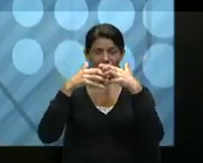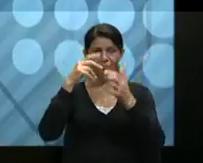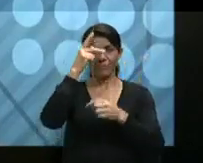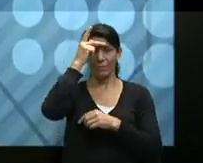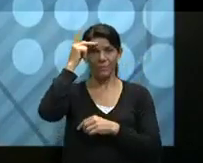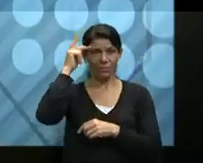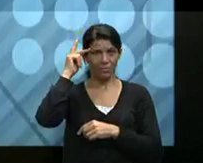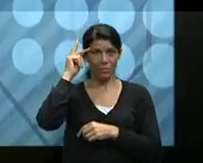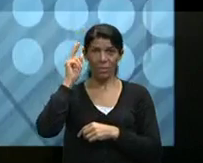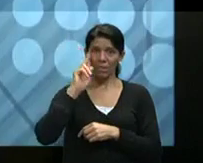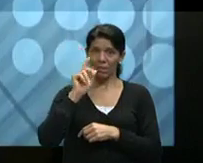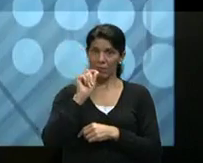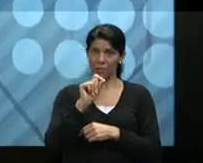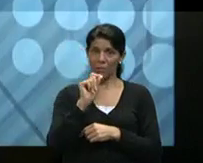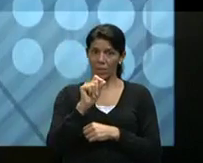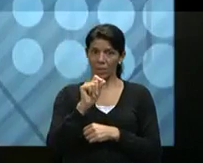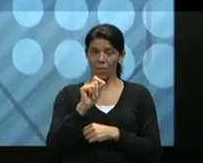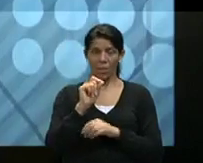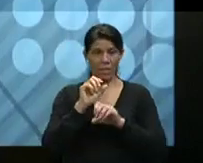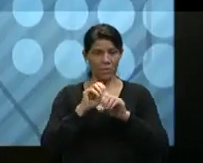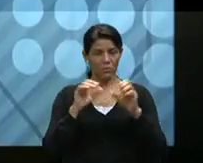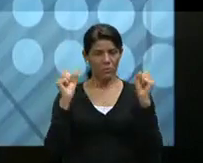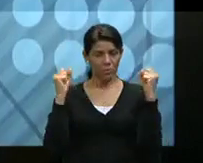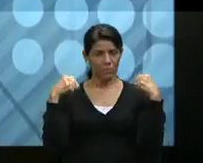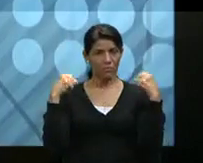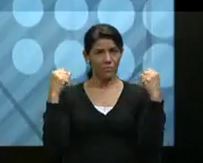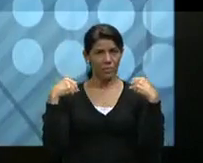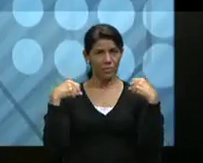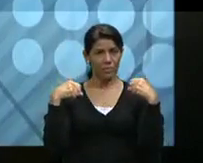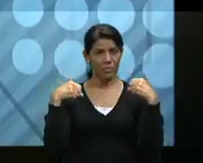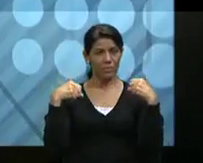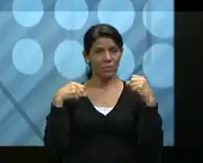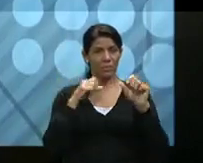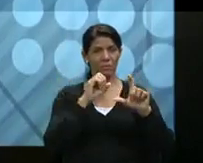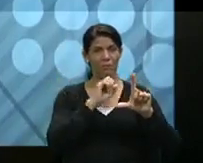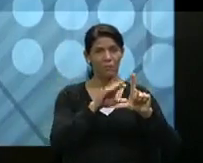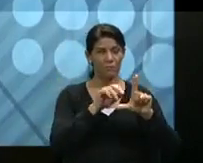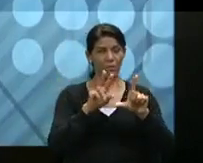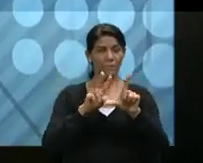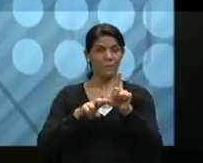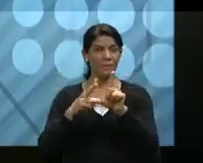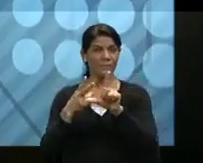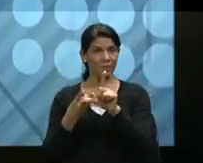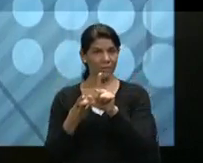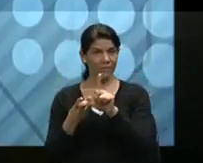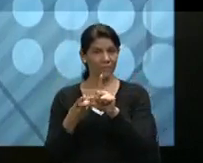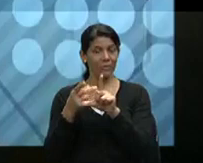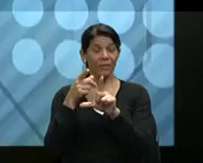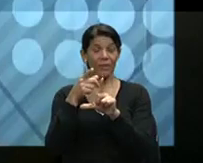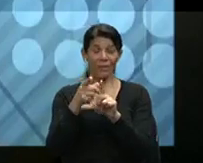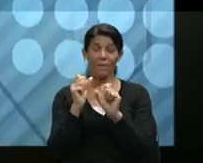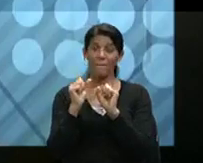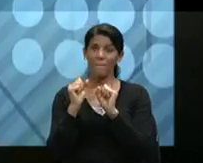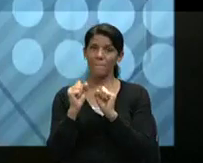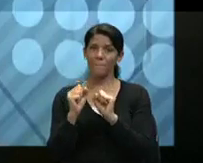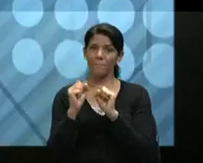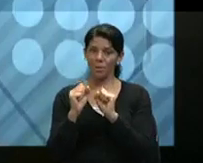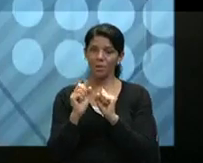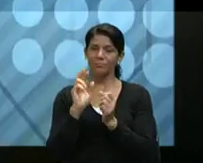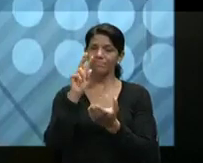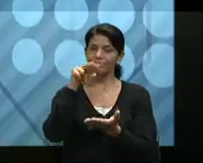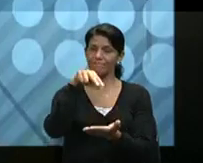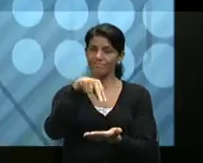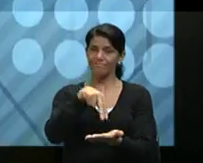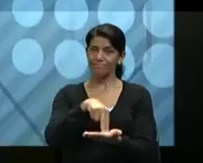pessoas. Lembrando que a educação física, tanto licenciatura quanto bacharelado, elas podem sim